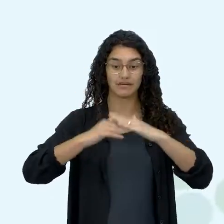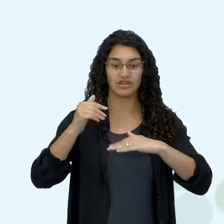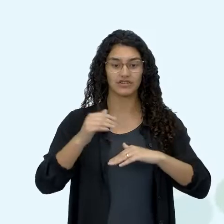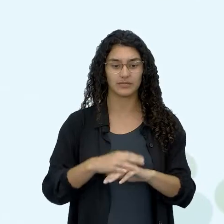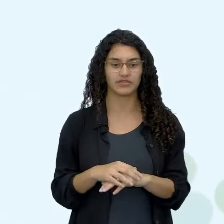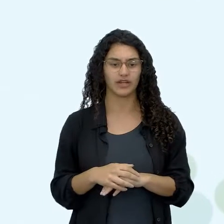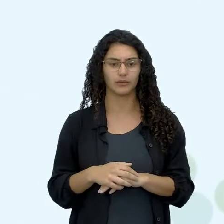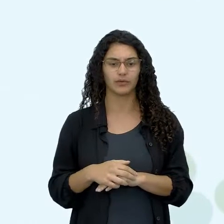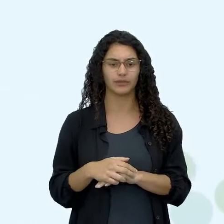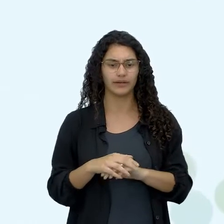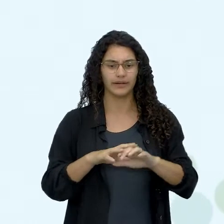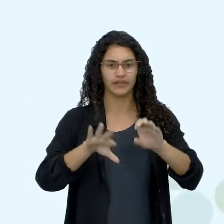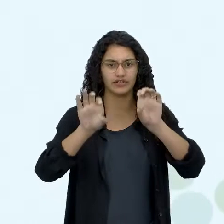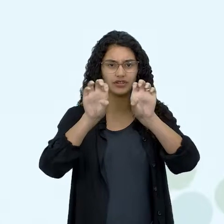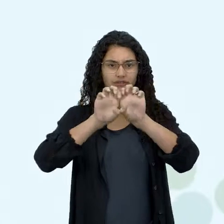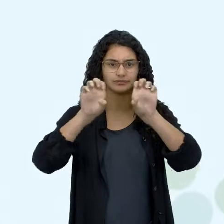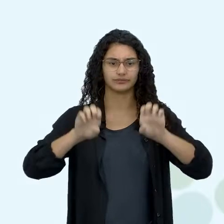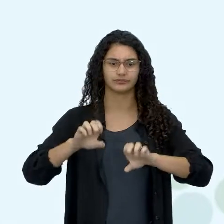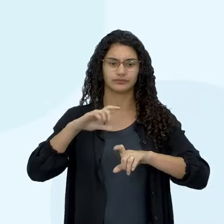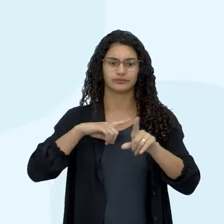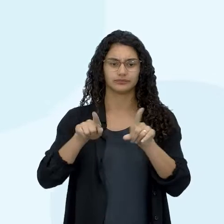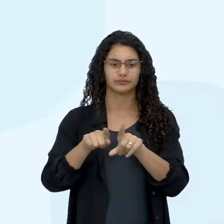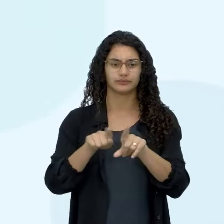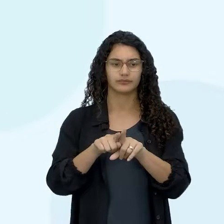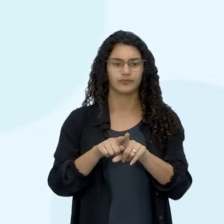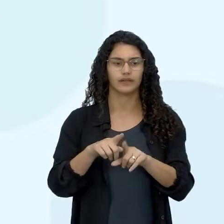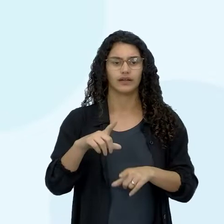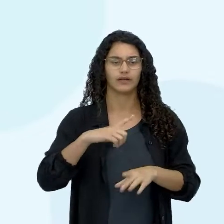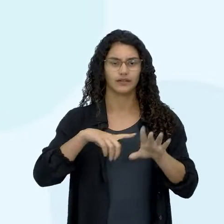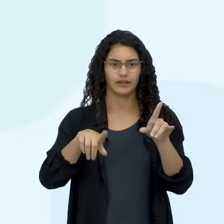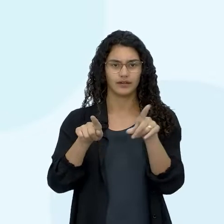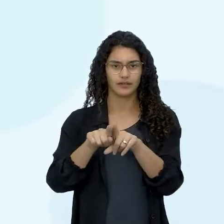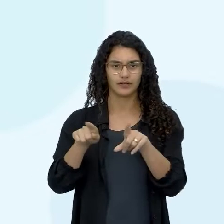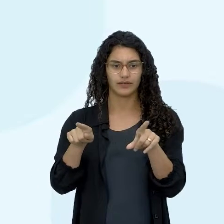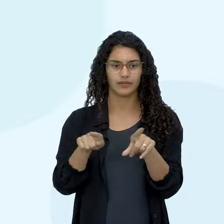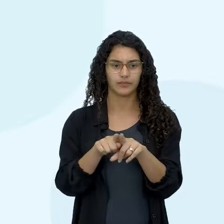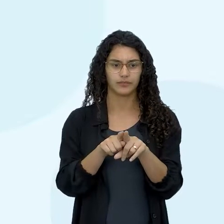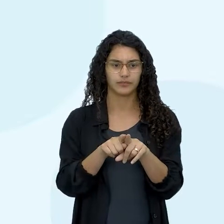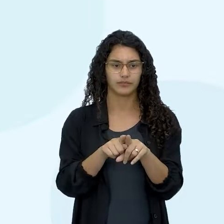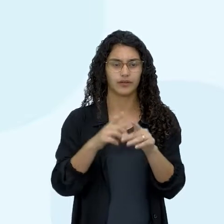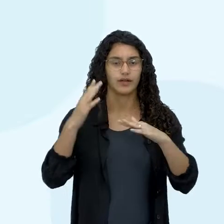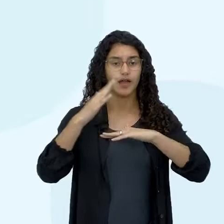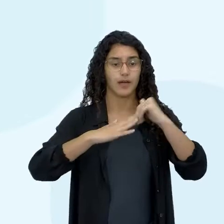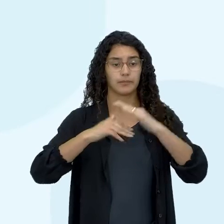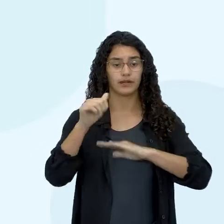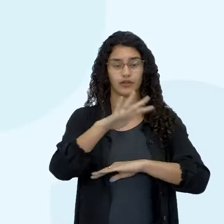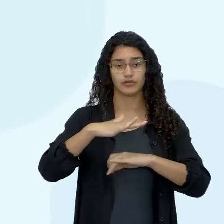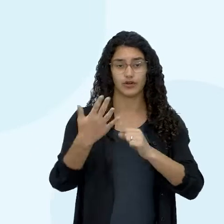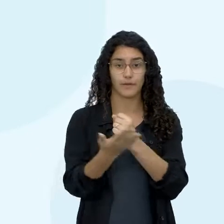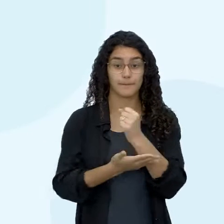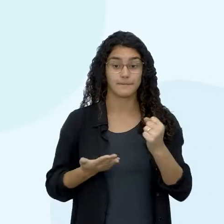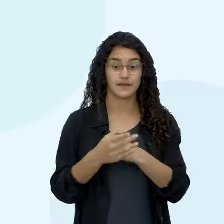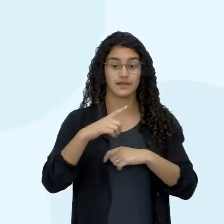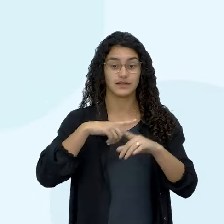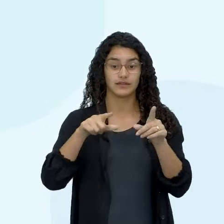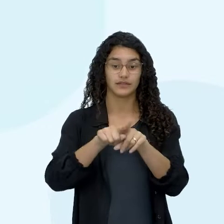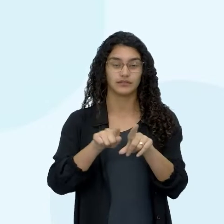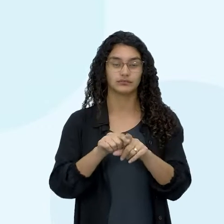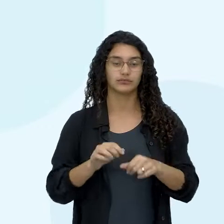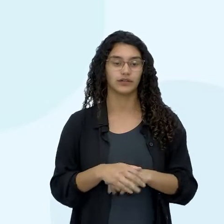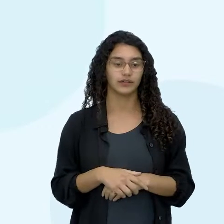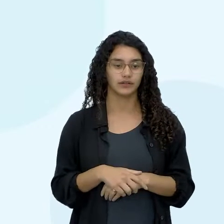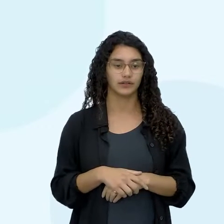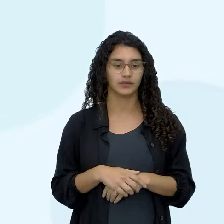do eixo estruturante a S03 e nós temos também a habilidade geral básica